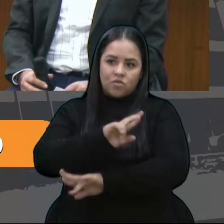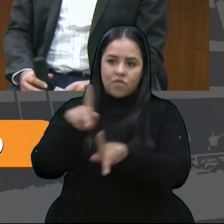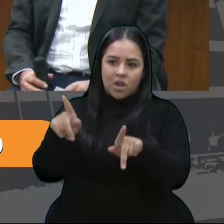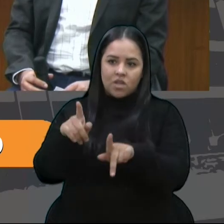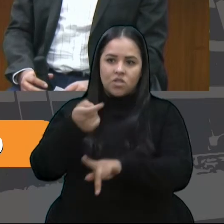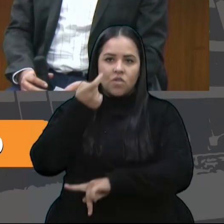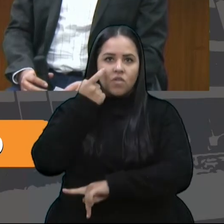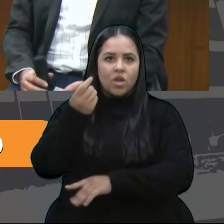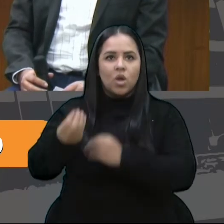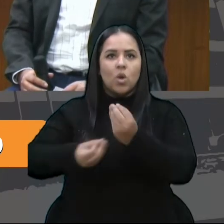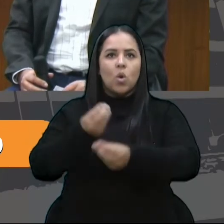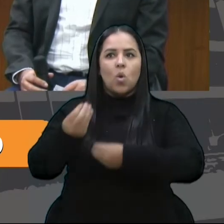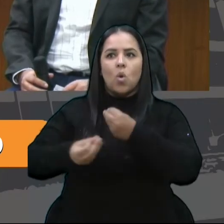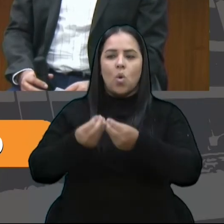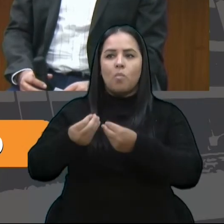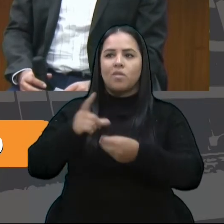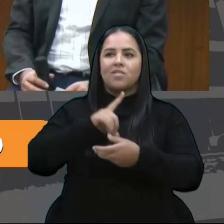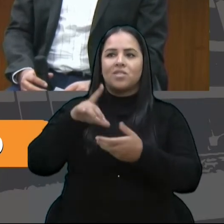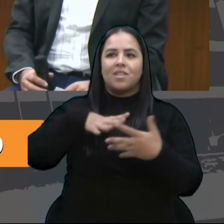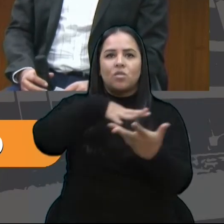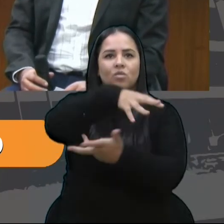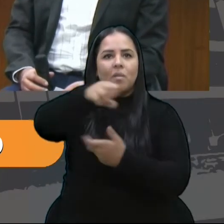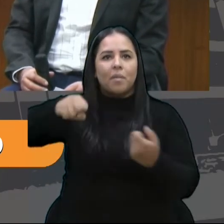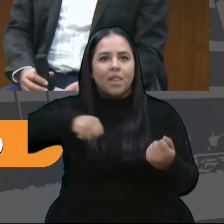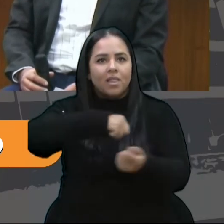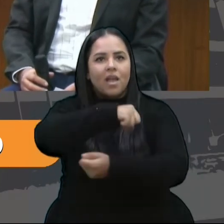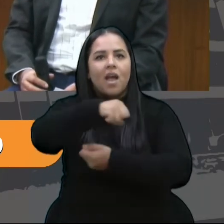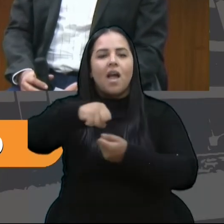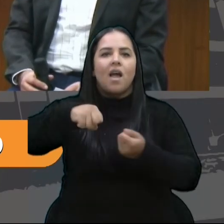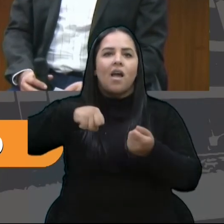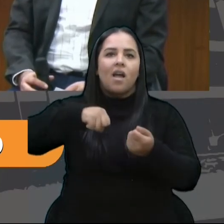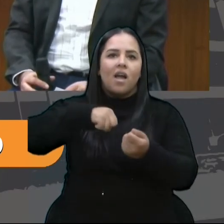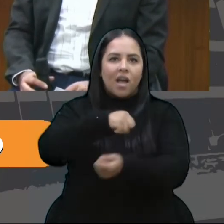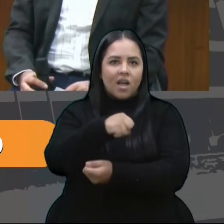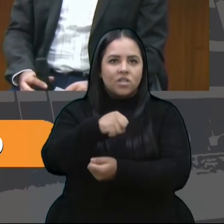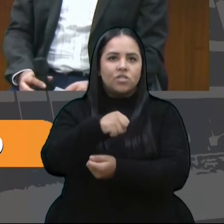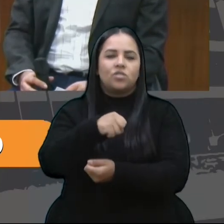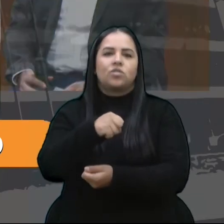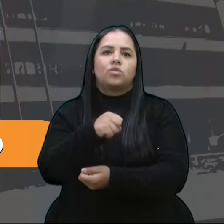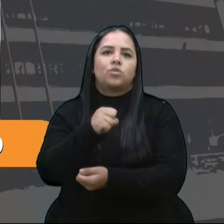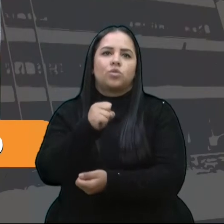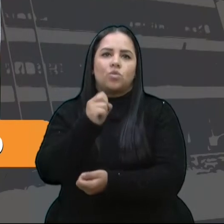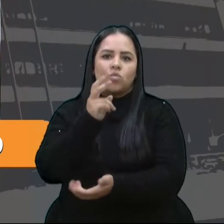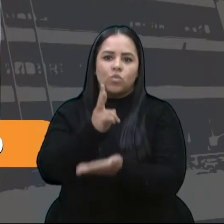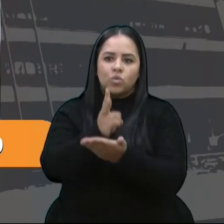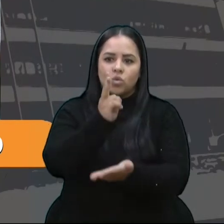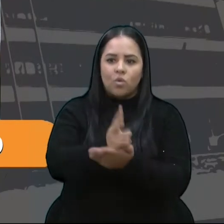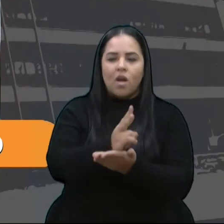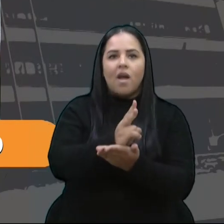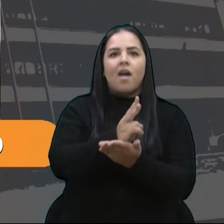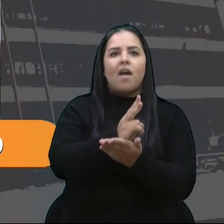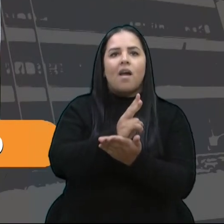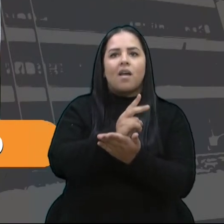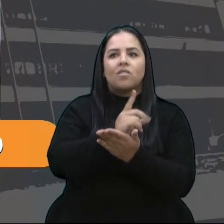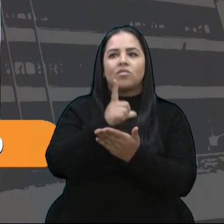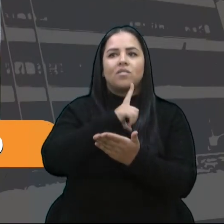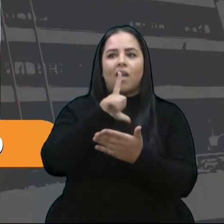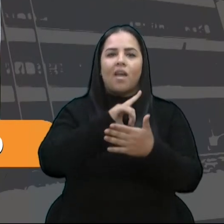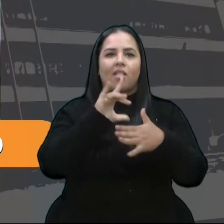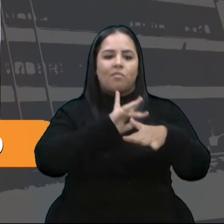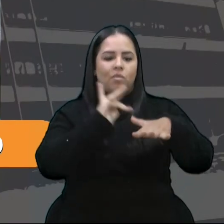de sustentabilidade, né, de sobrevivência em outros formatos na rede.